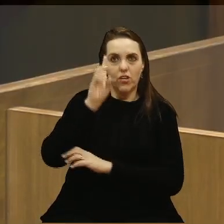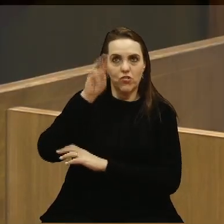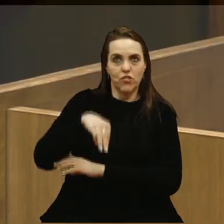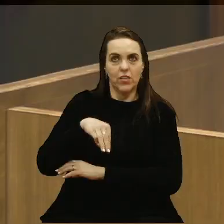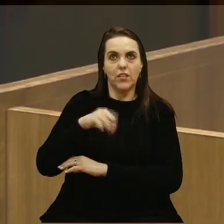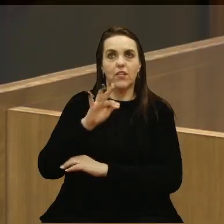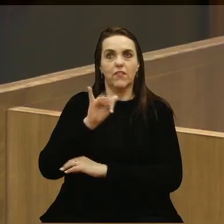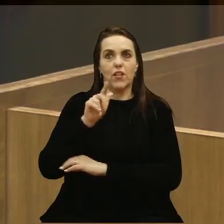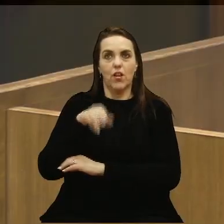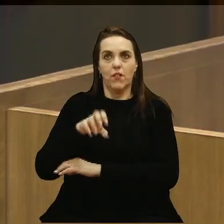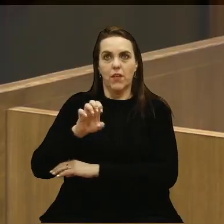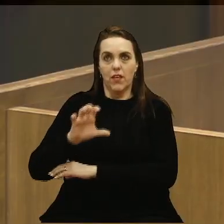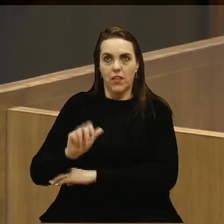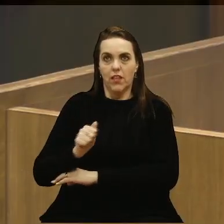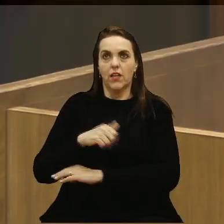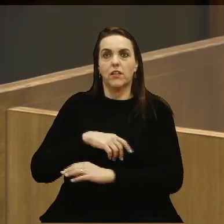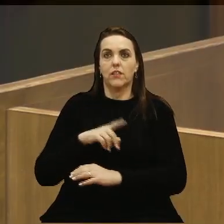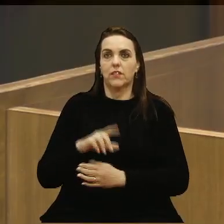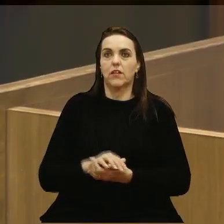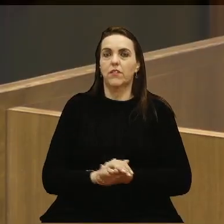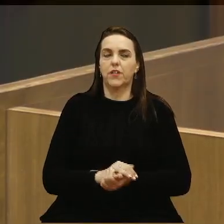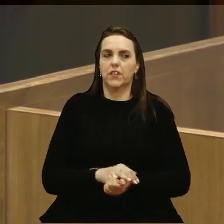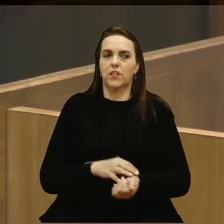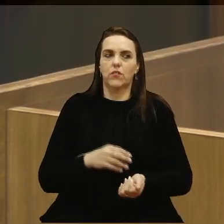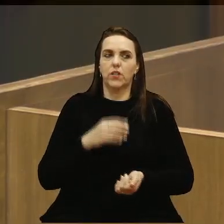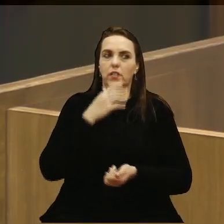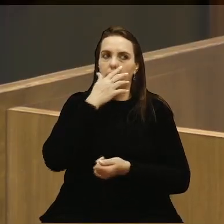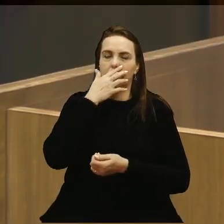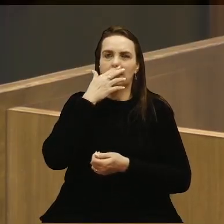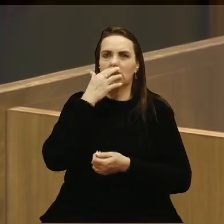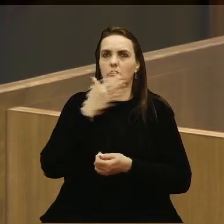ontem. Mais de